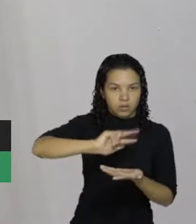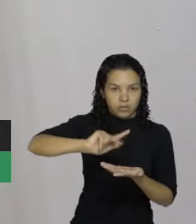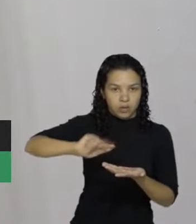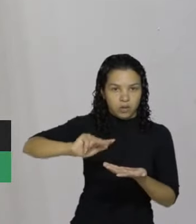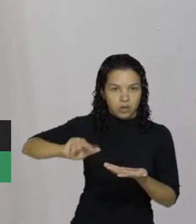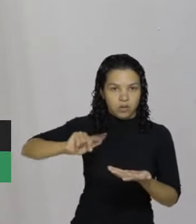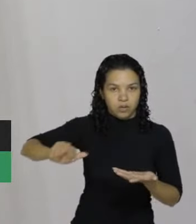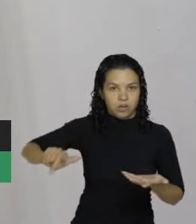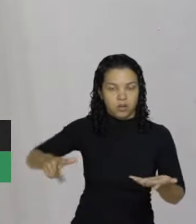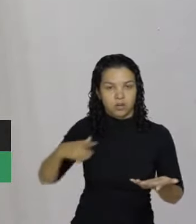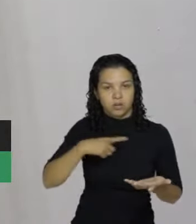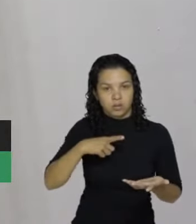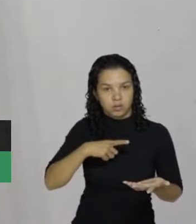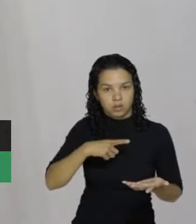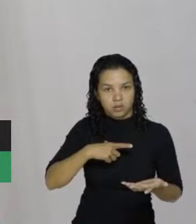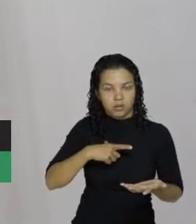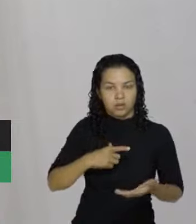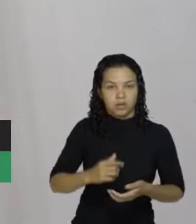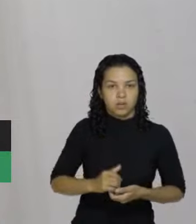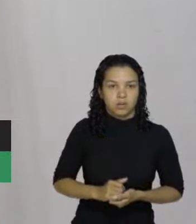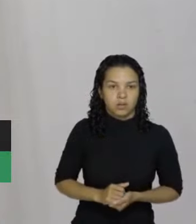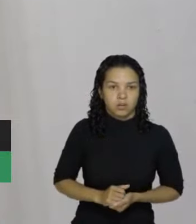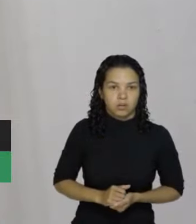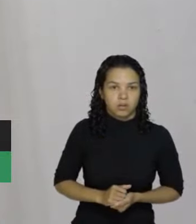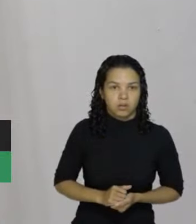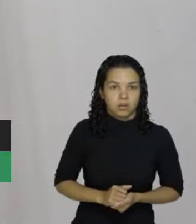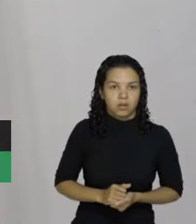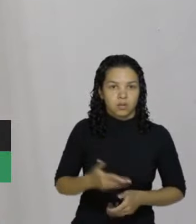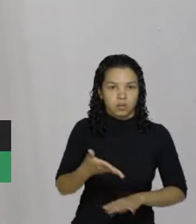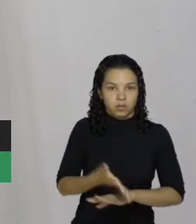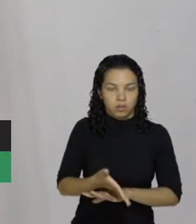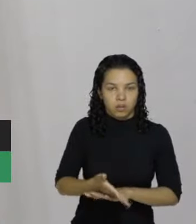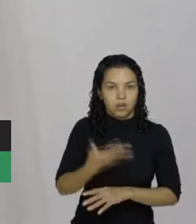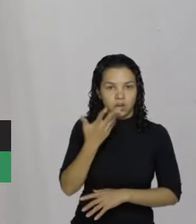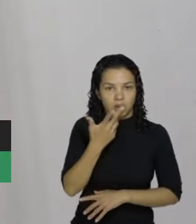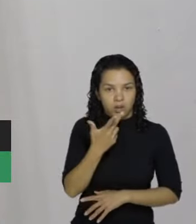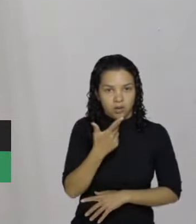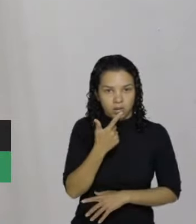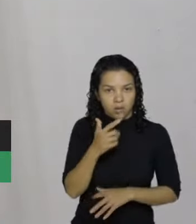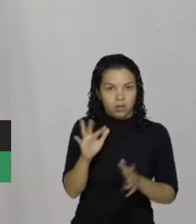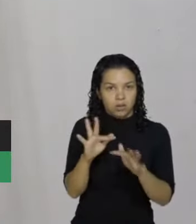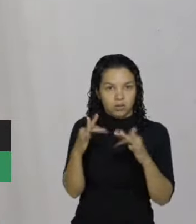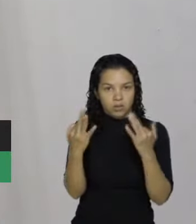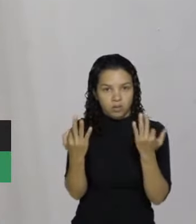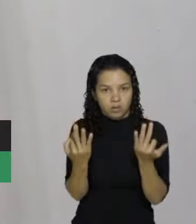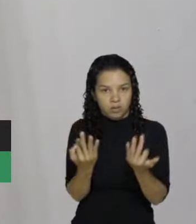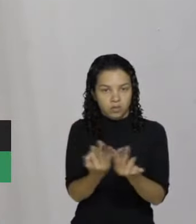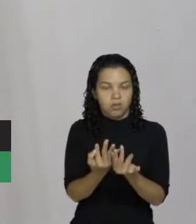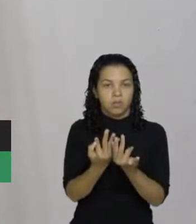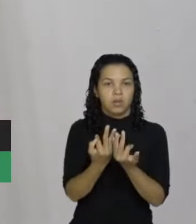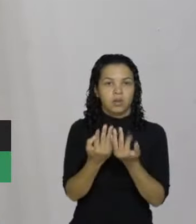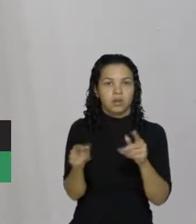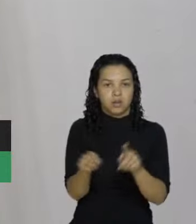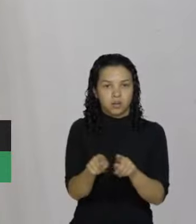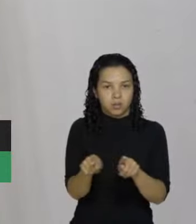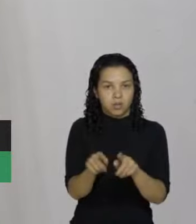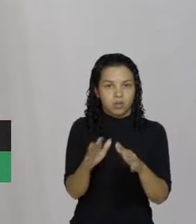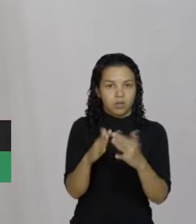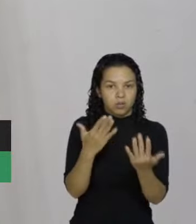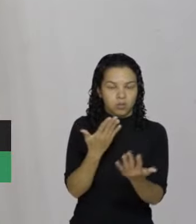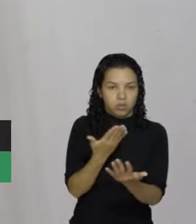Com muita diversidade, deputado Sérgio, com atividades com crianças, com atividades familiares, com atividades das escolas de